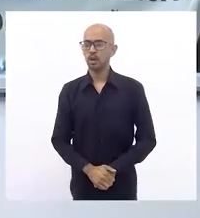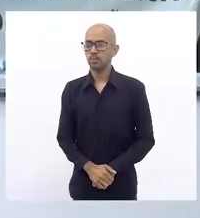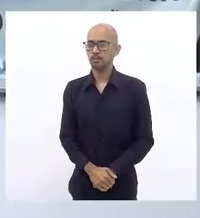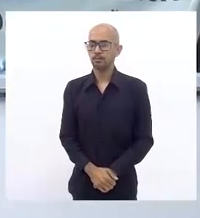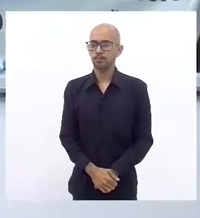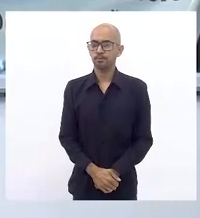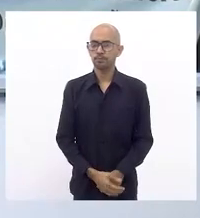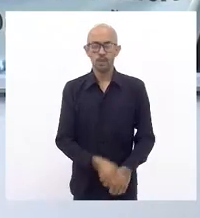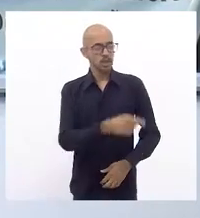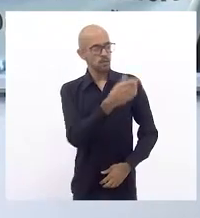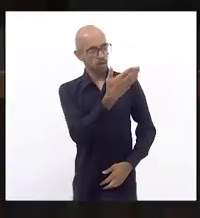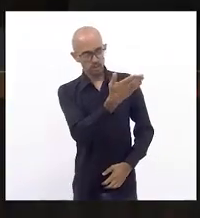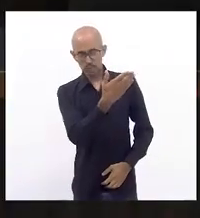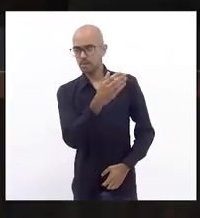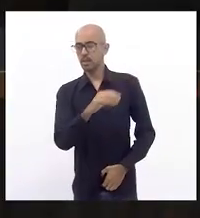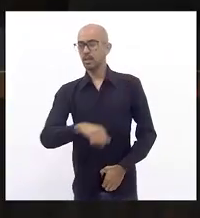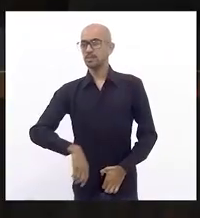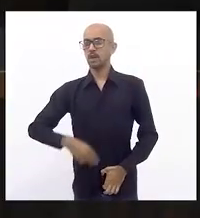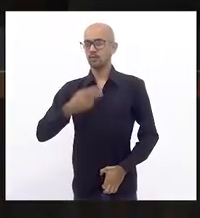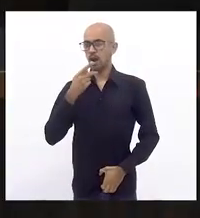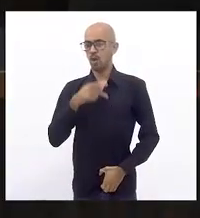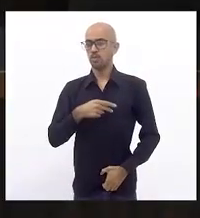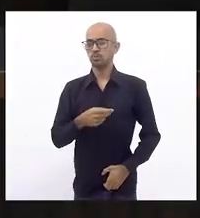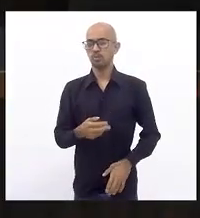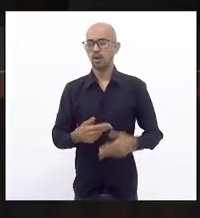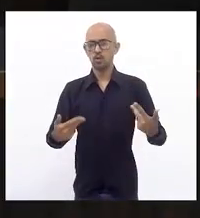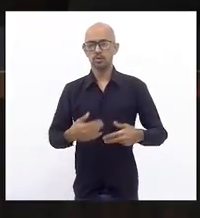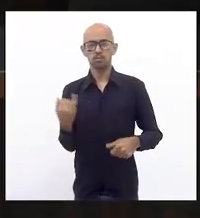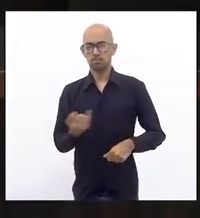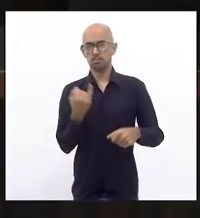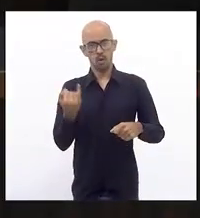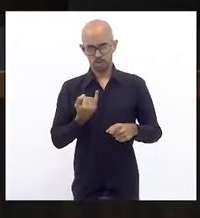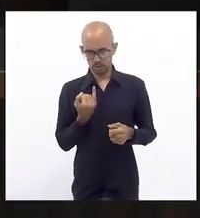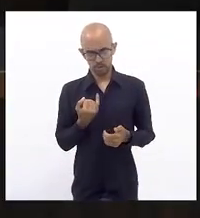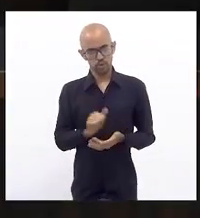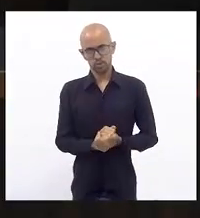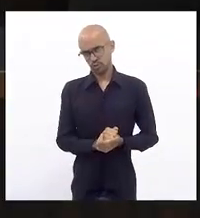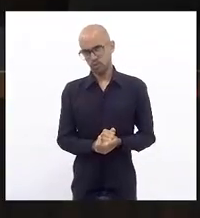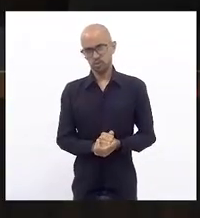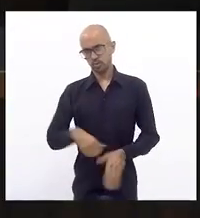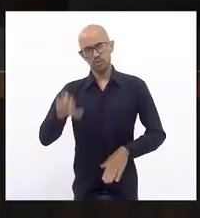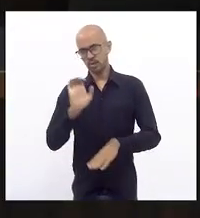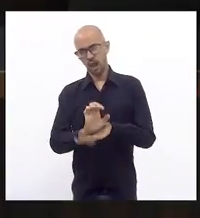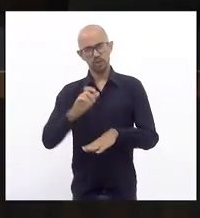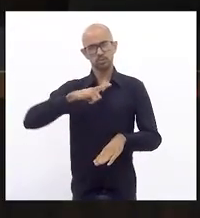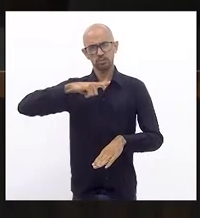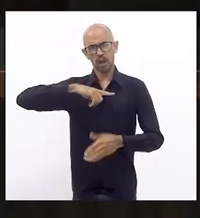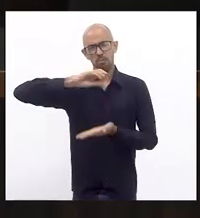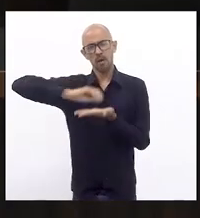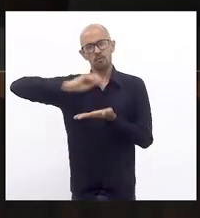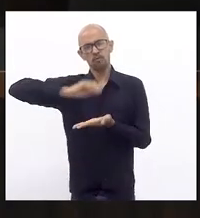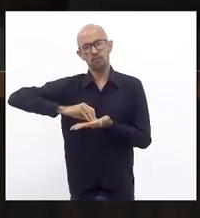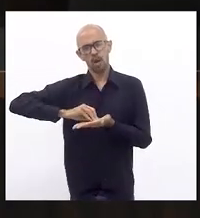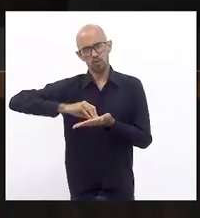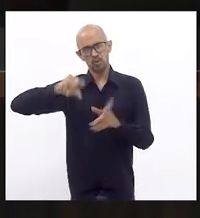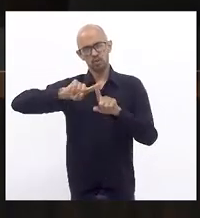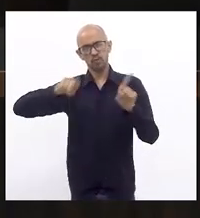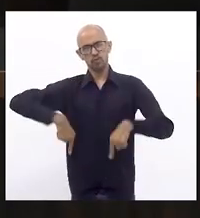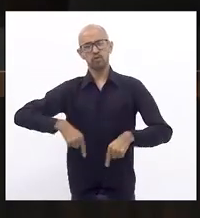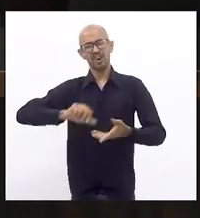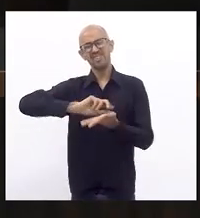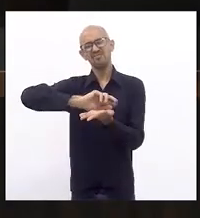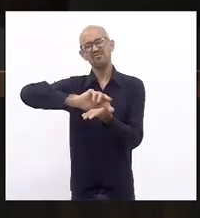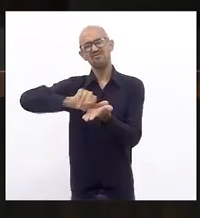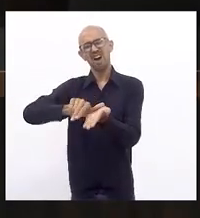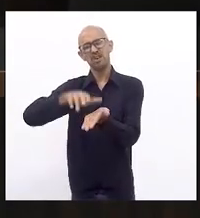E Vossa Excelência tocou num ponto importantíssimo. O Estado tem um déficit enorme de servidores públicos em diversas